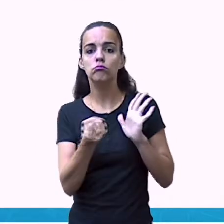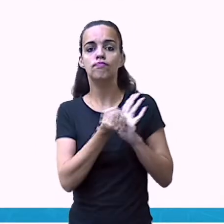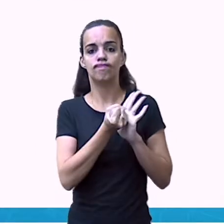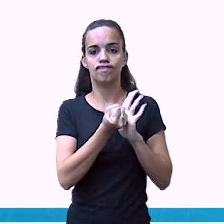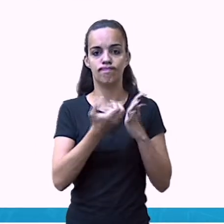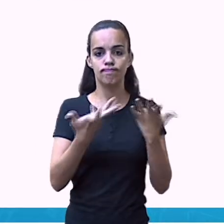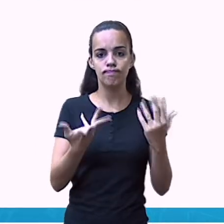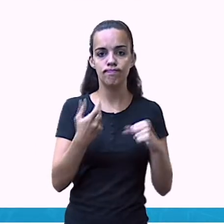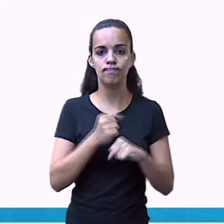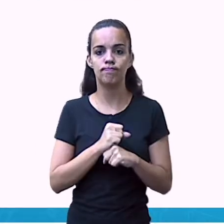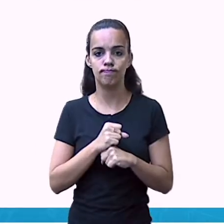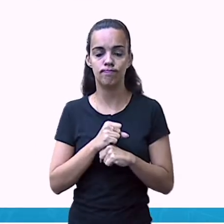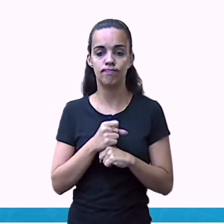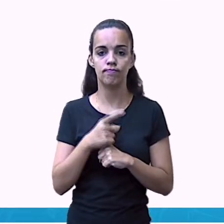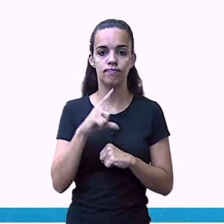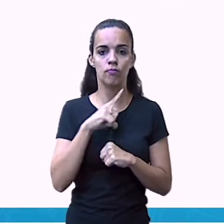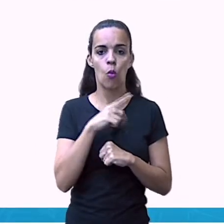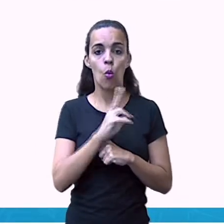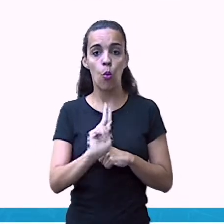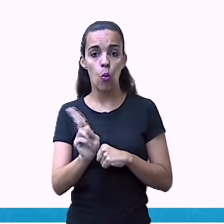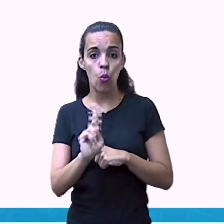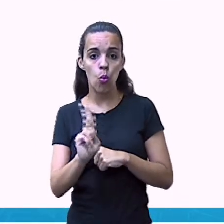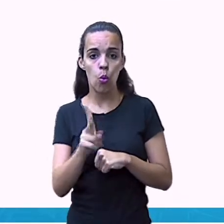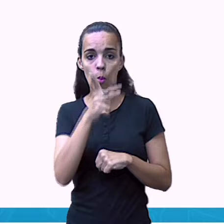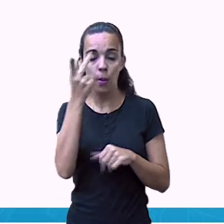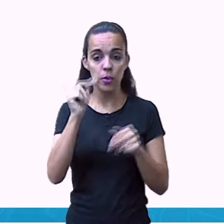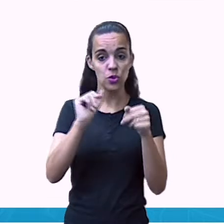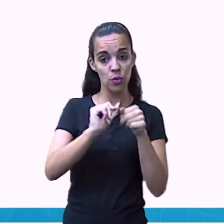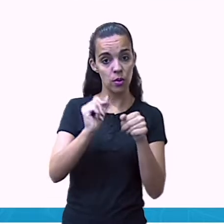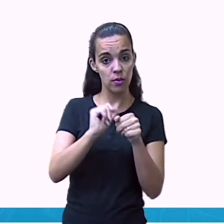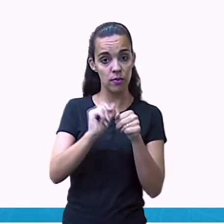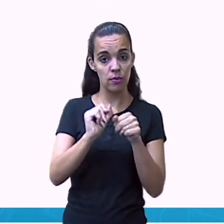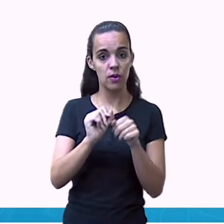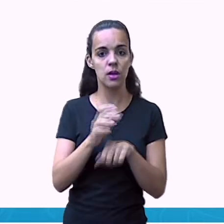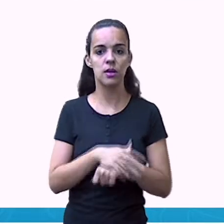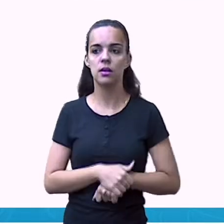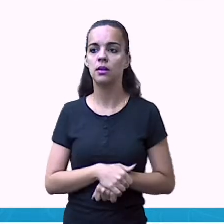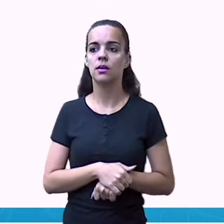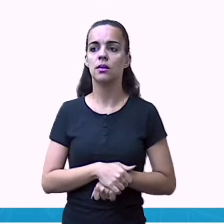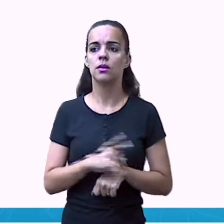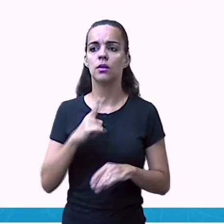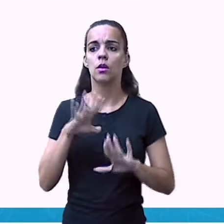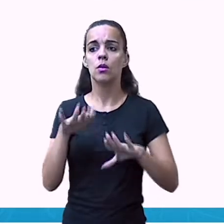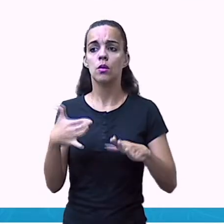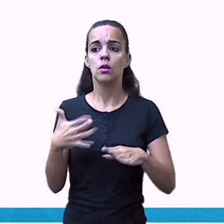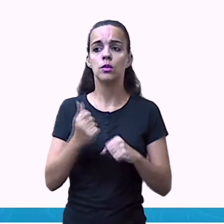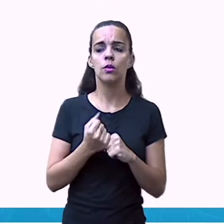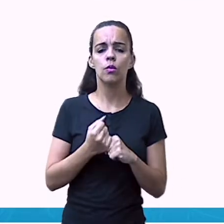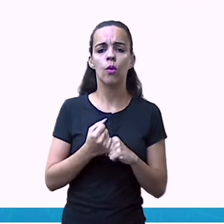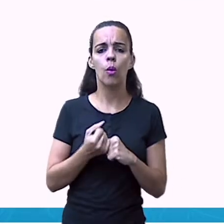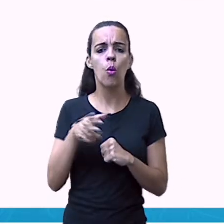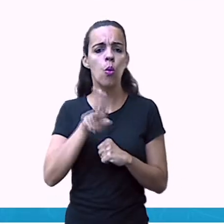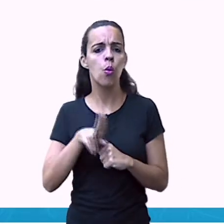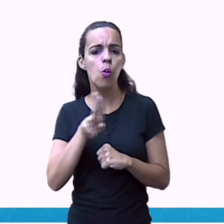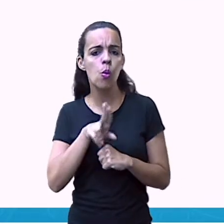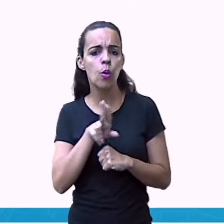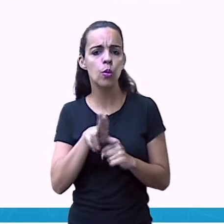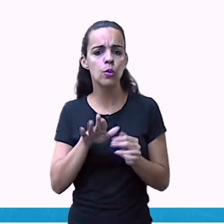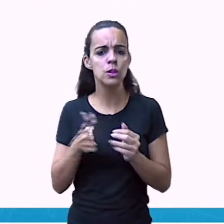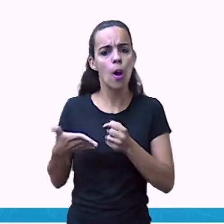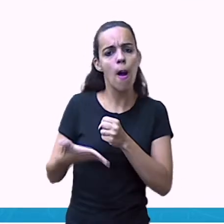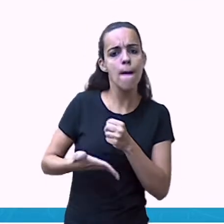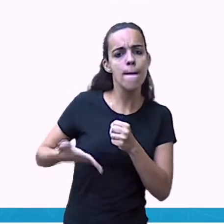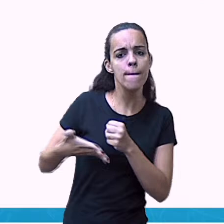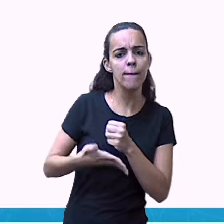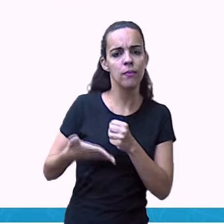produto, fala o tipo de tomada em que o produto deve ser ligado, qual é o consumo básico de